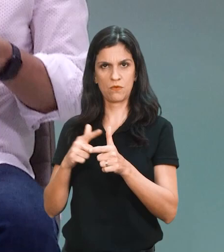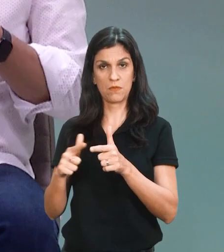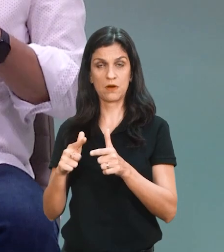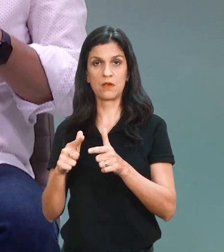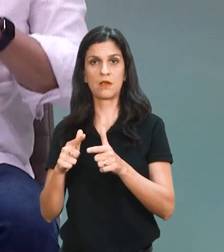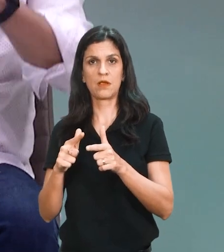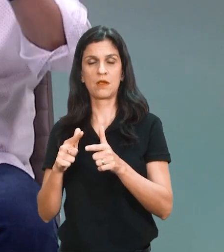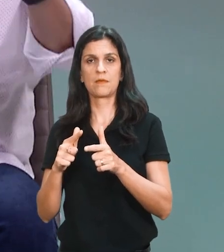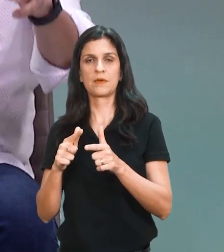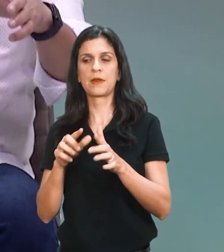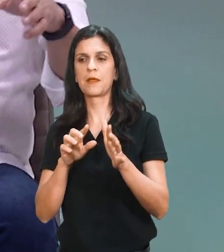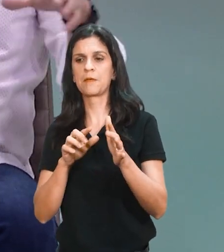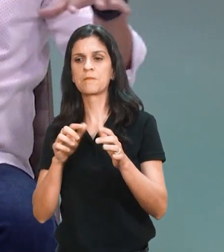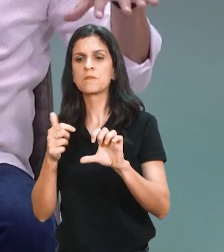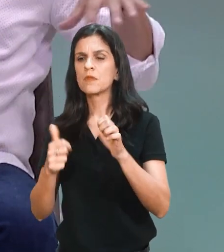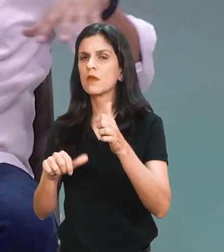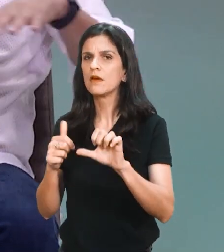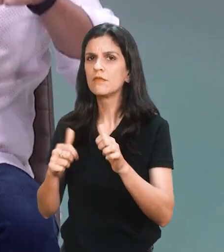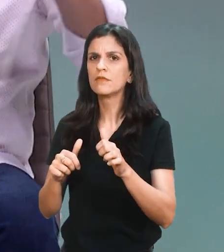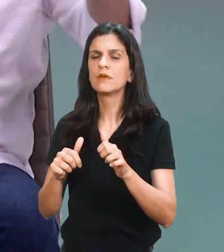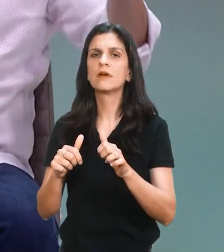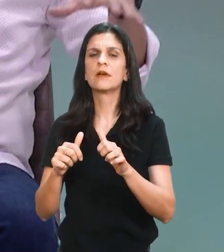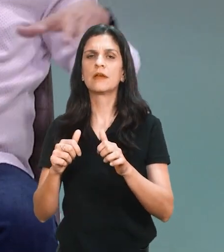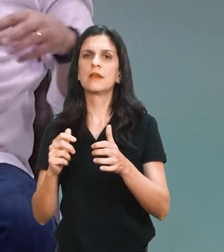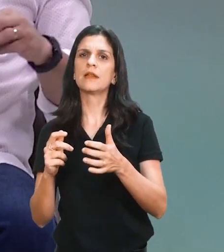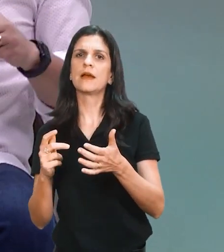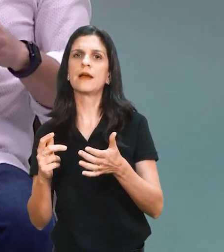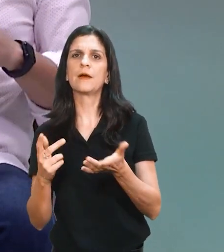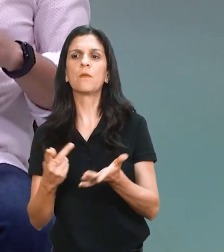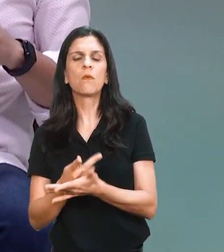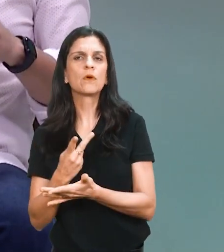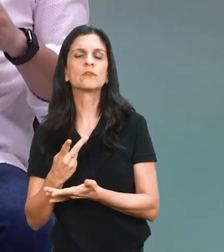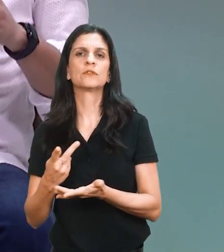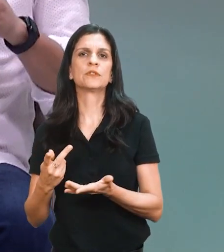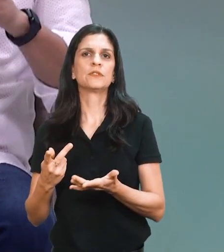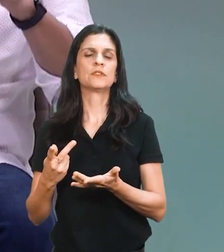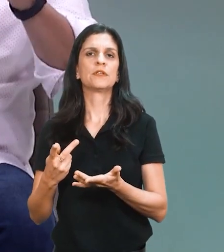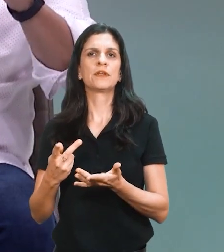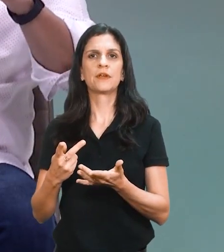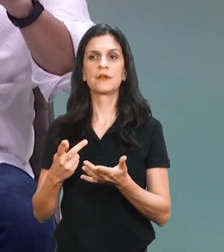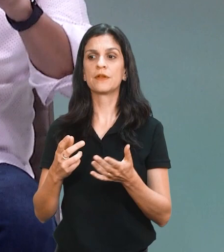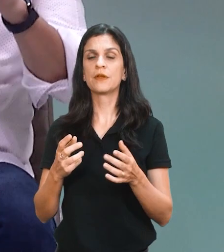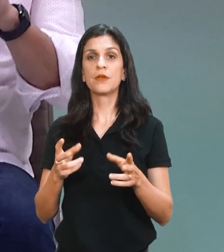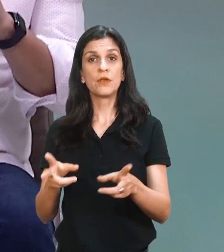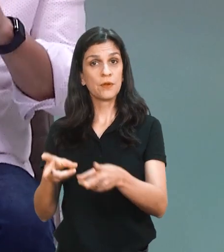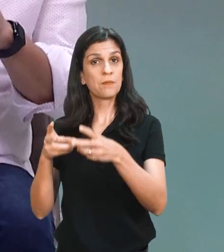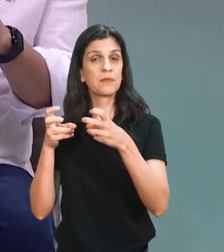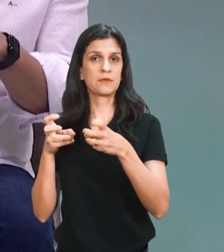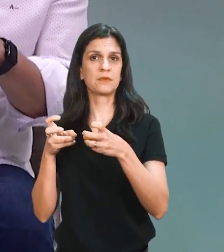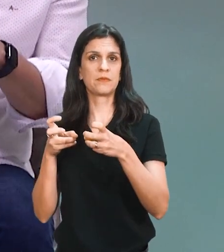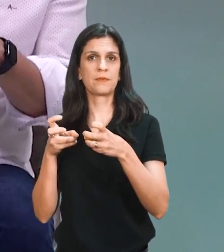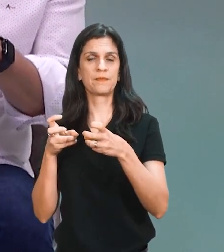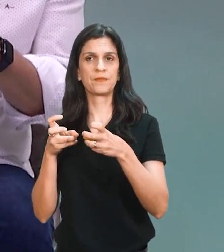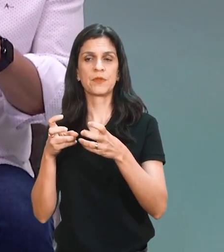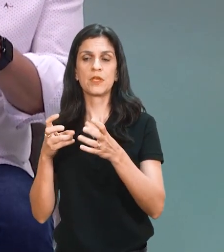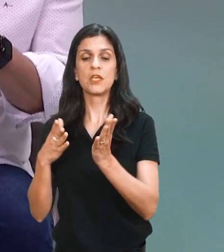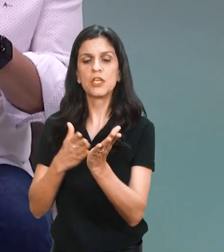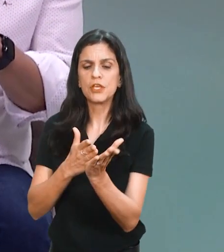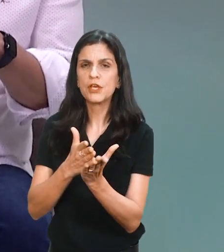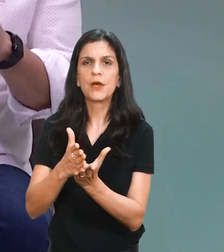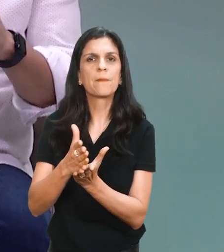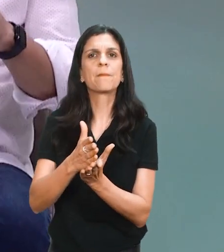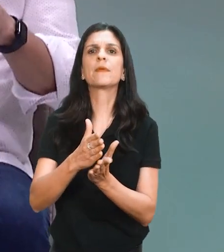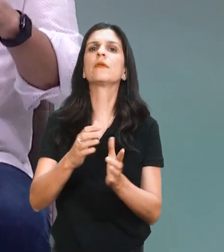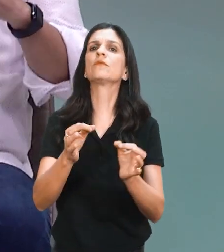tentar, através dos meios da rede de proteção da criança, poder ver qual é o melhor caminho,